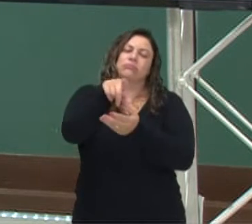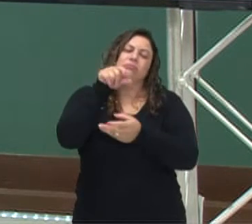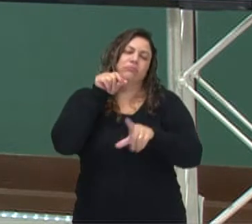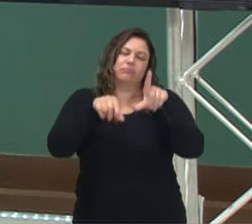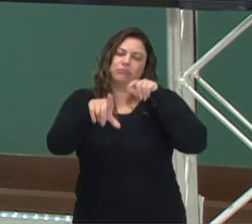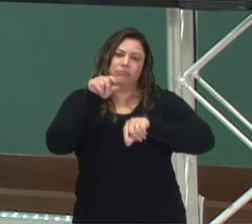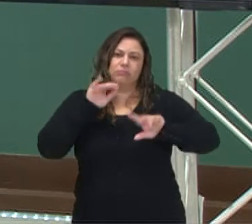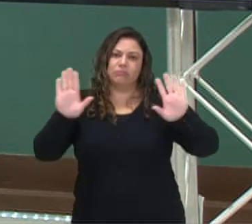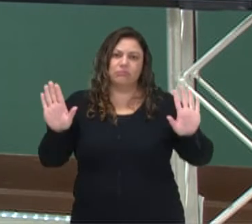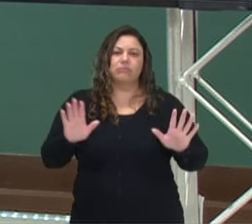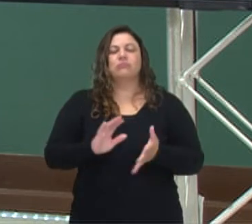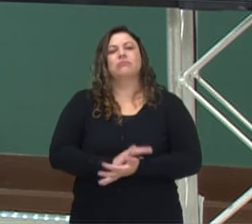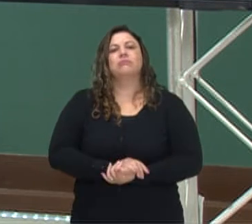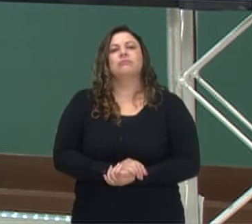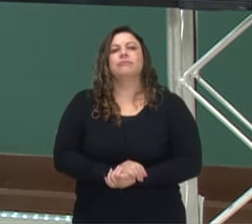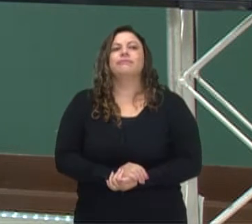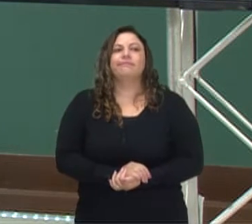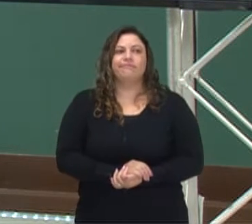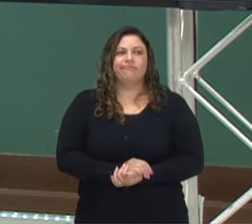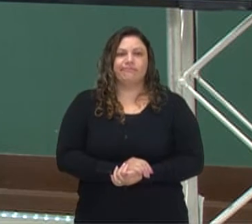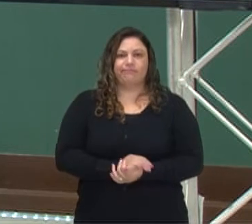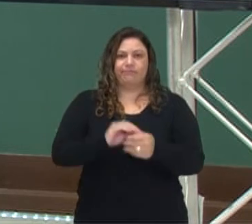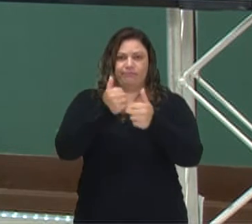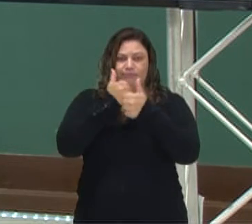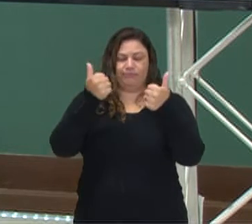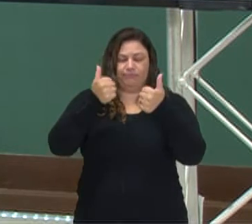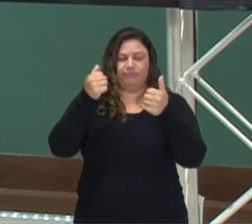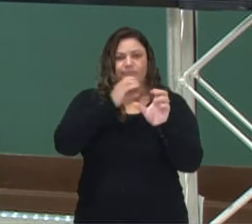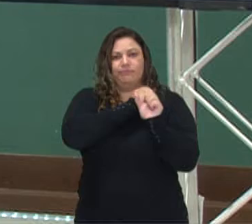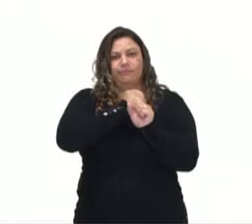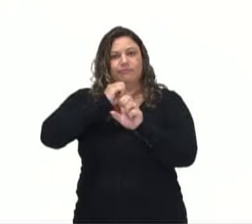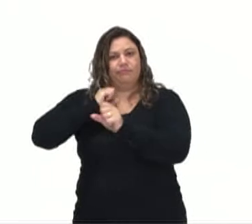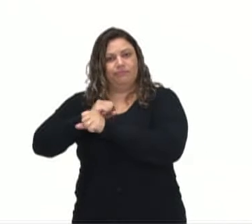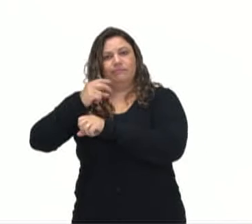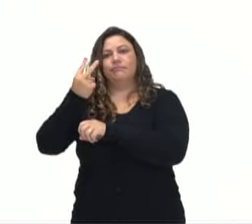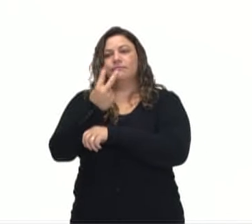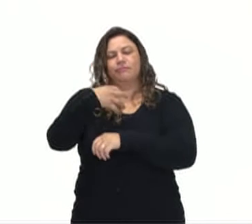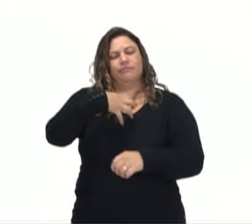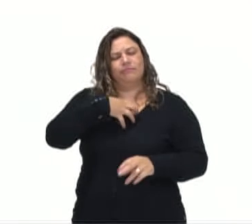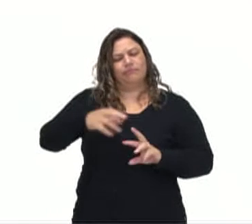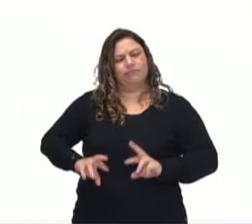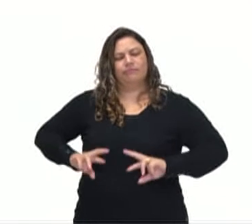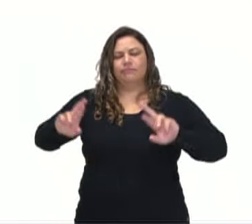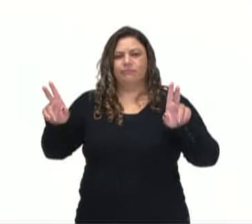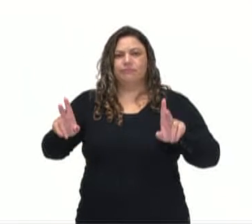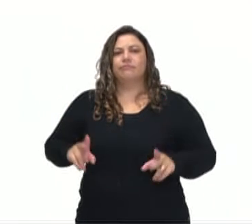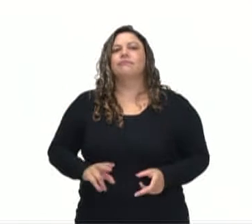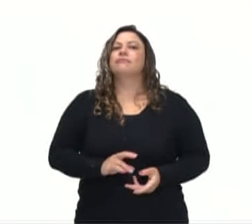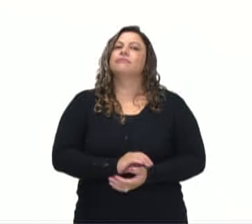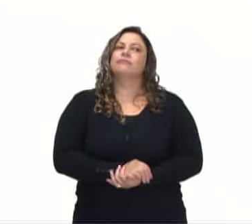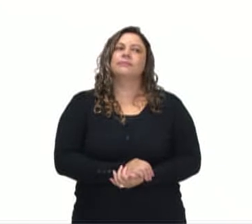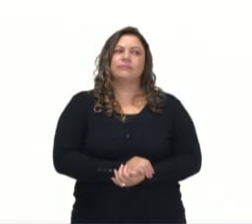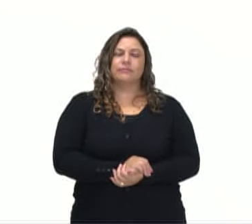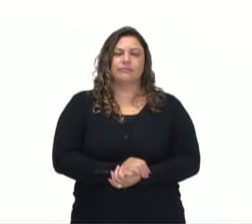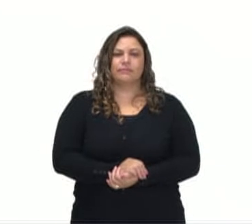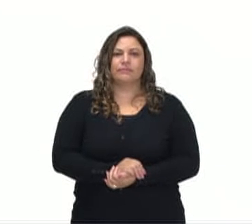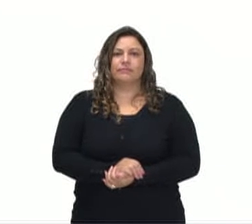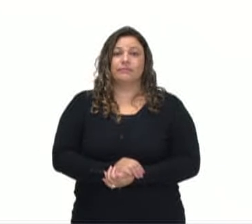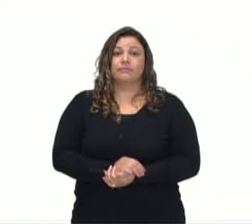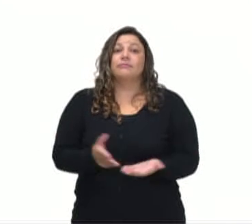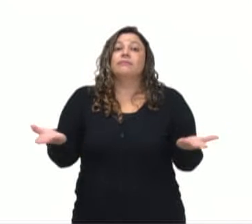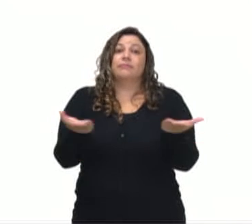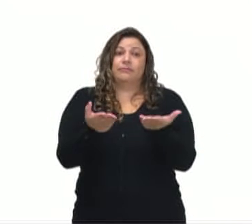são opções, beleza? Então tá aqui o meu cálculo, 2 formas diferentes de resolver. Agora nós vamos fazer a letra